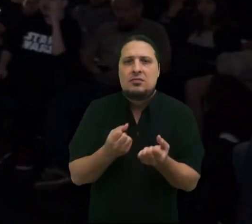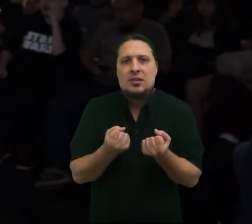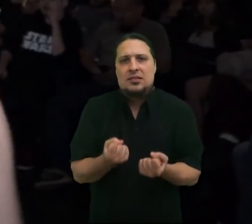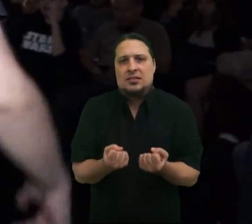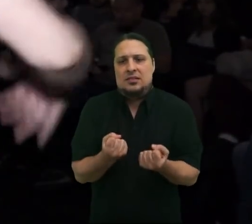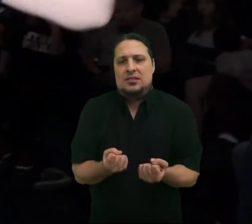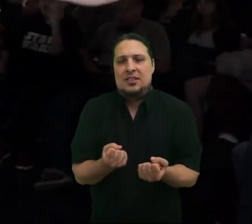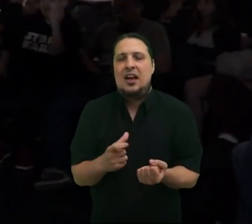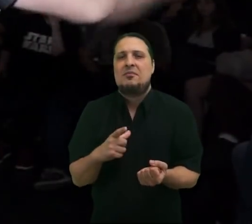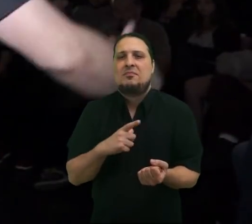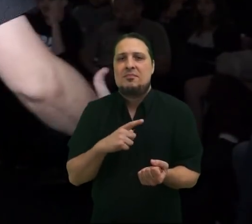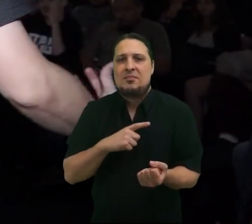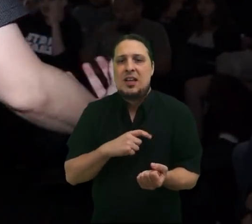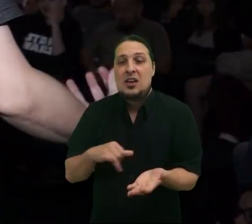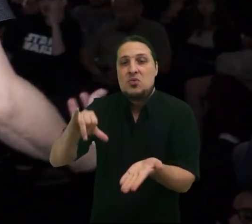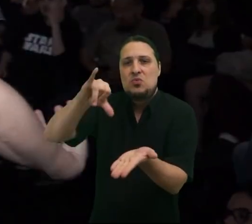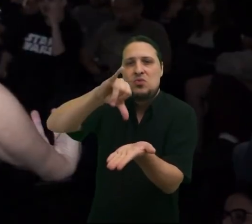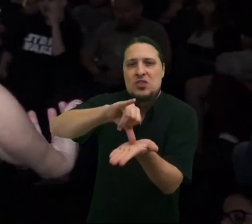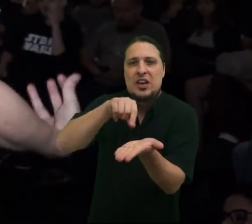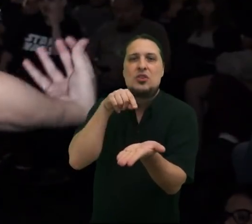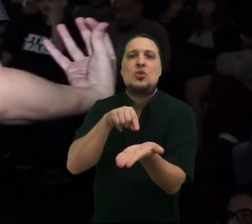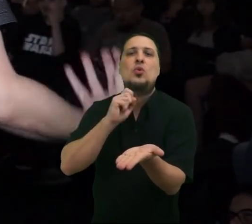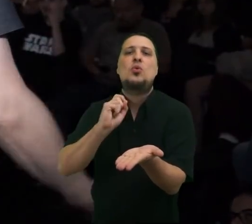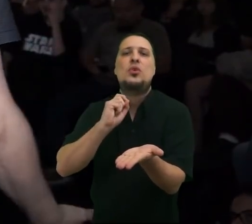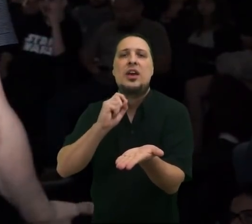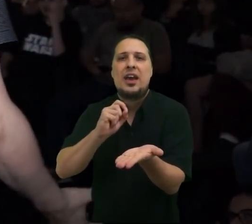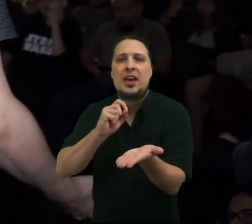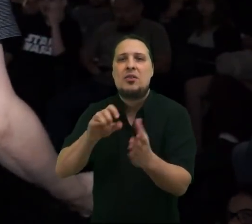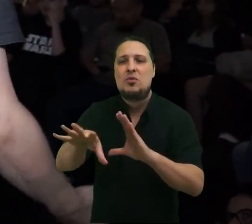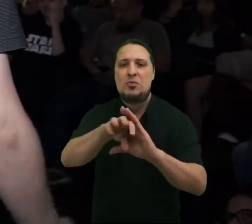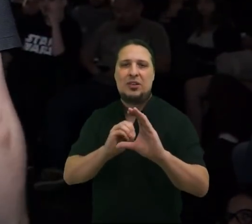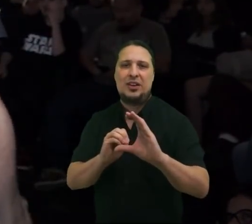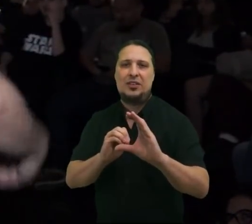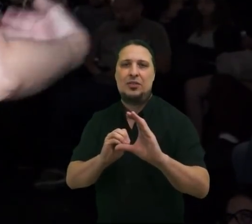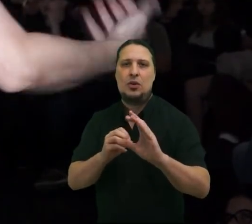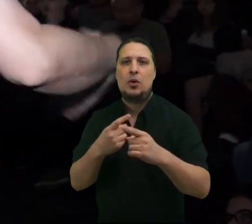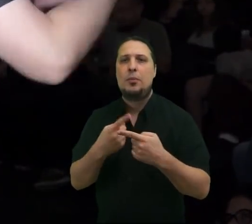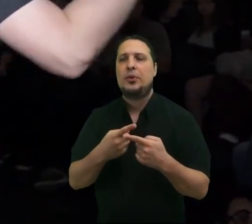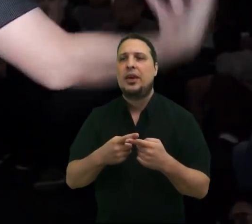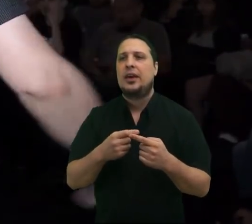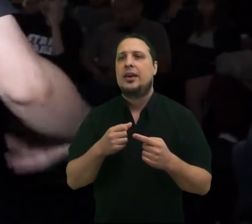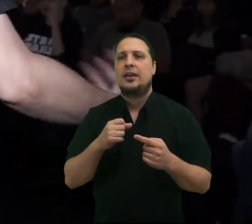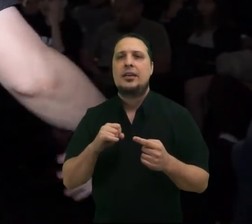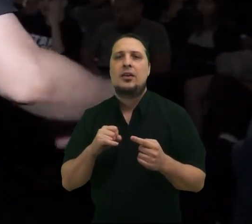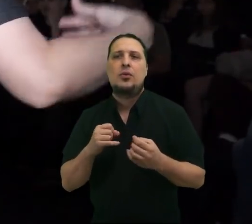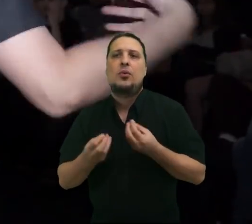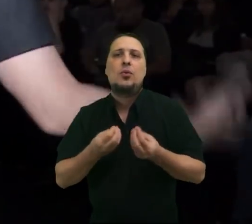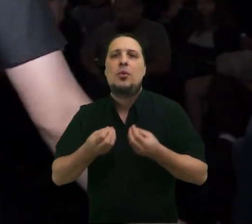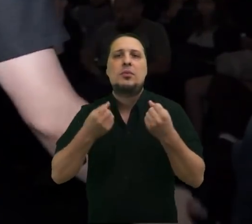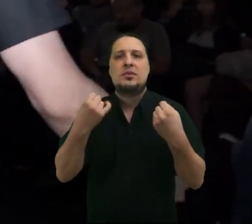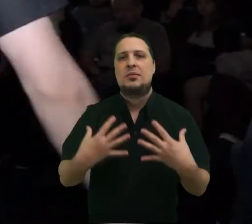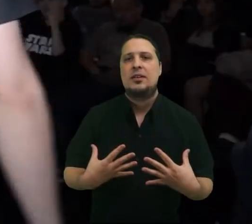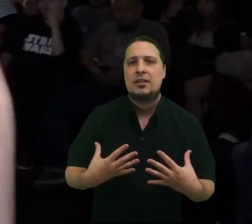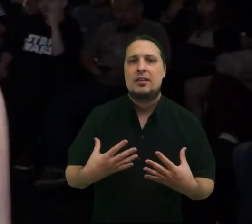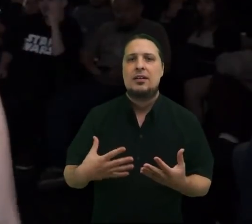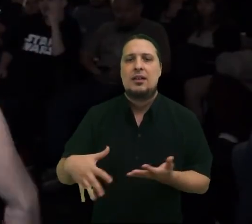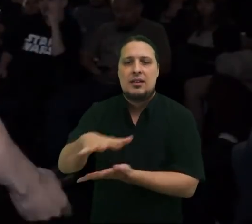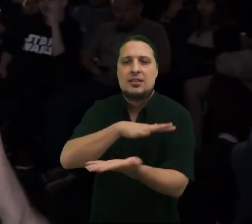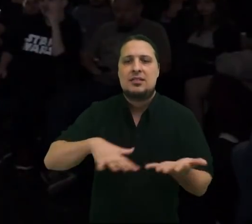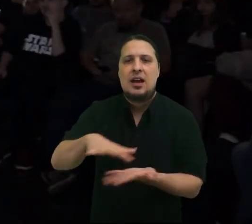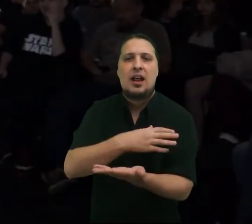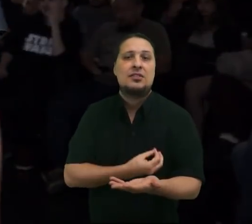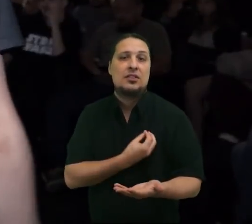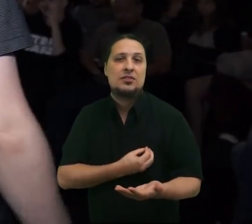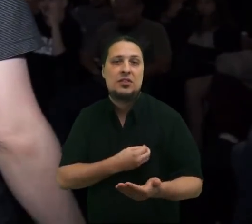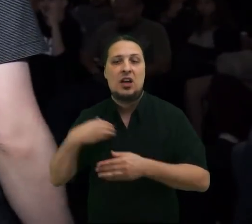passa, mais gás e poeira é transformado em novas estrelas. Então, tu tem cada vez menos gás nas galáxias, e aí hoje em